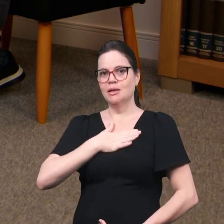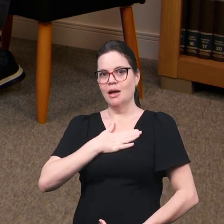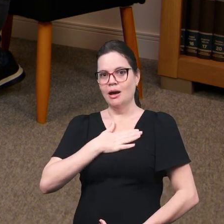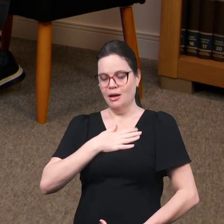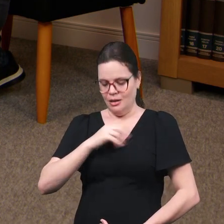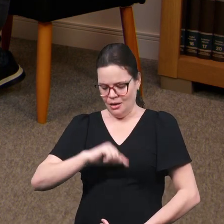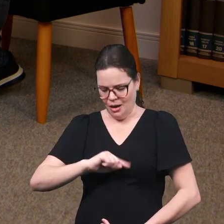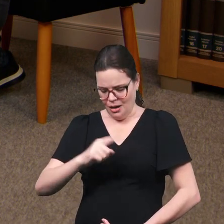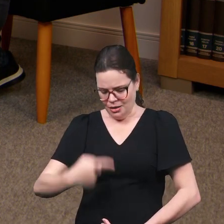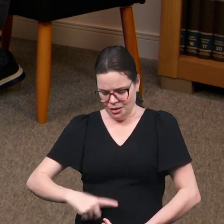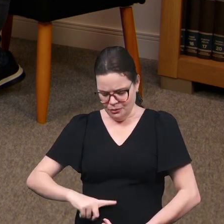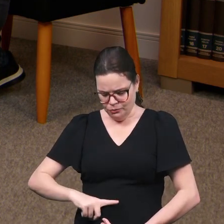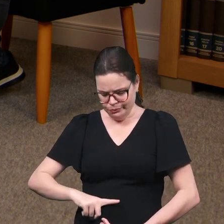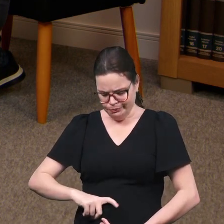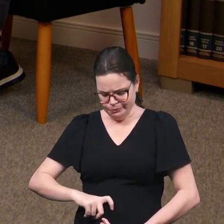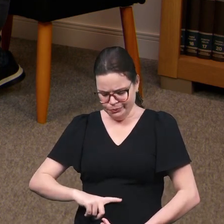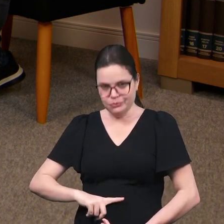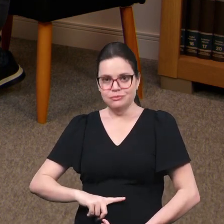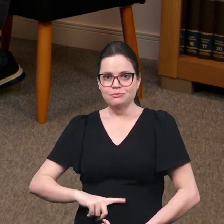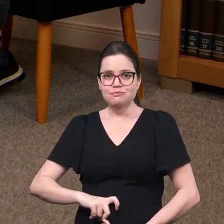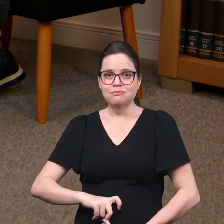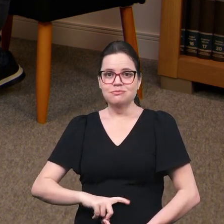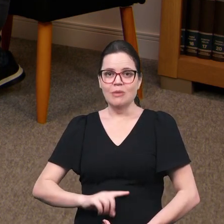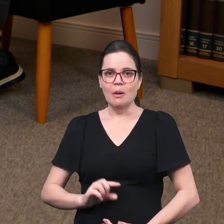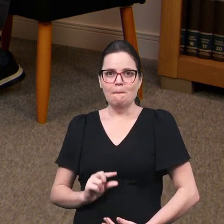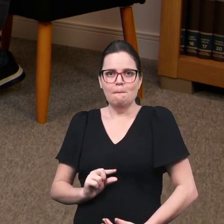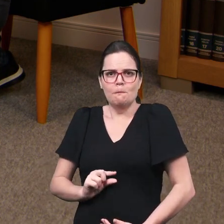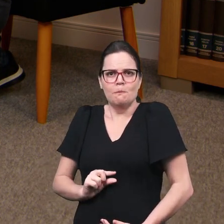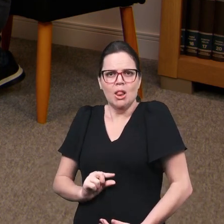Muito antes de ser um embrião sem forma.